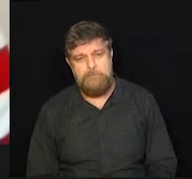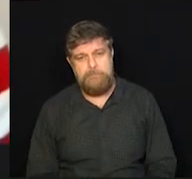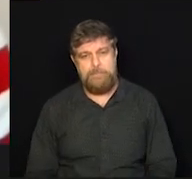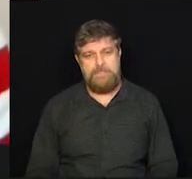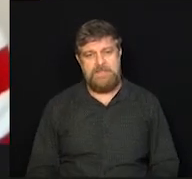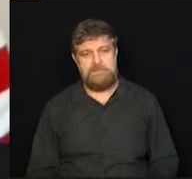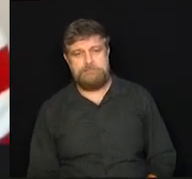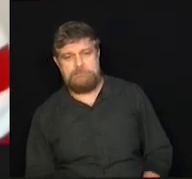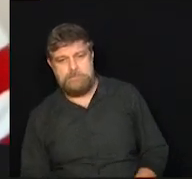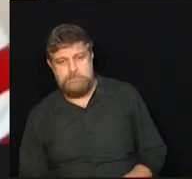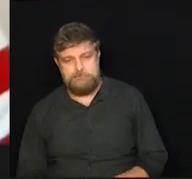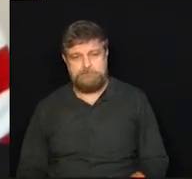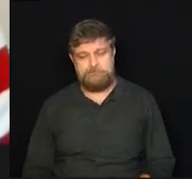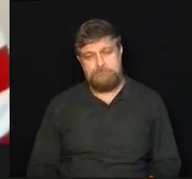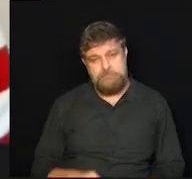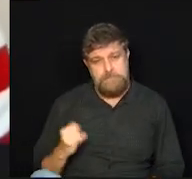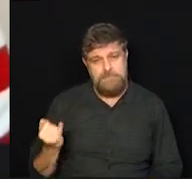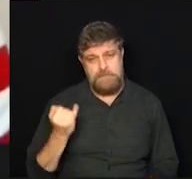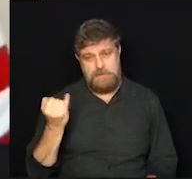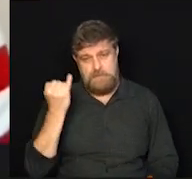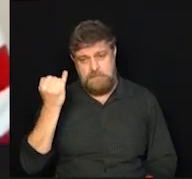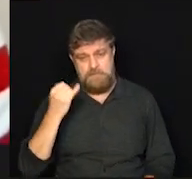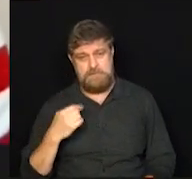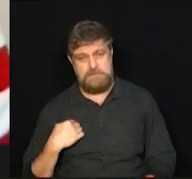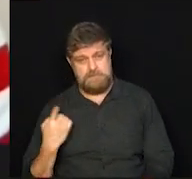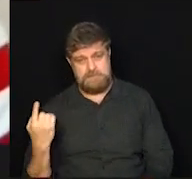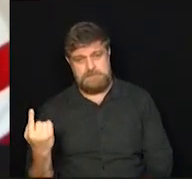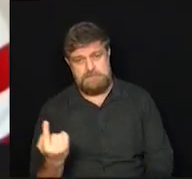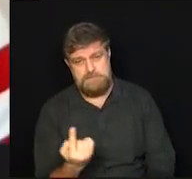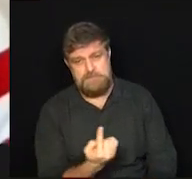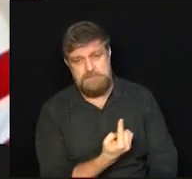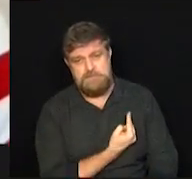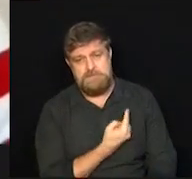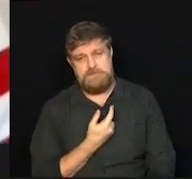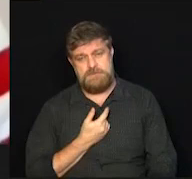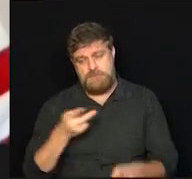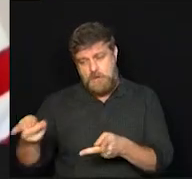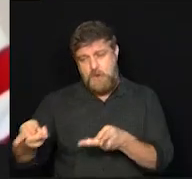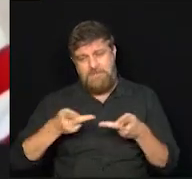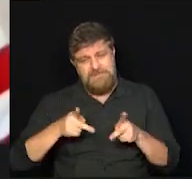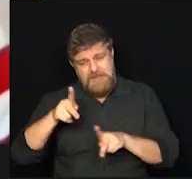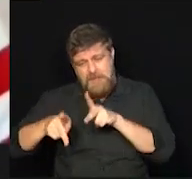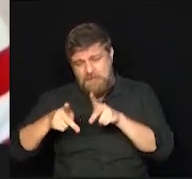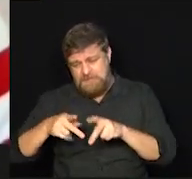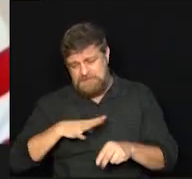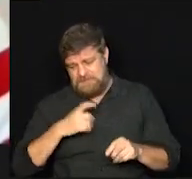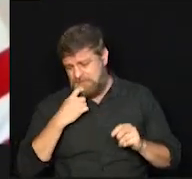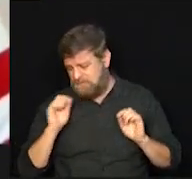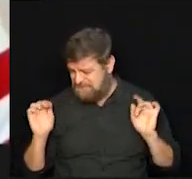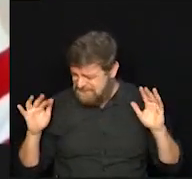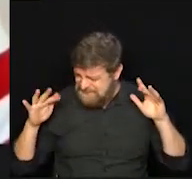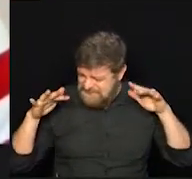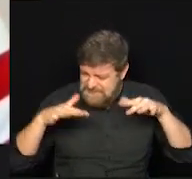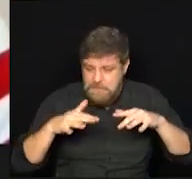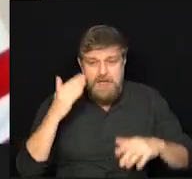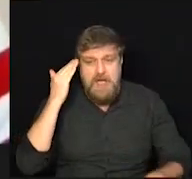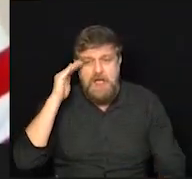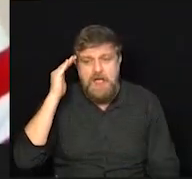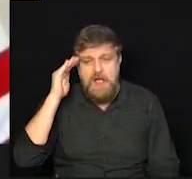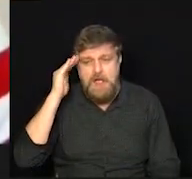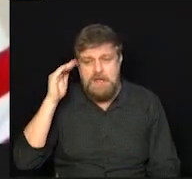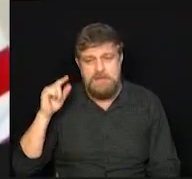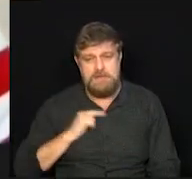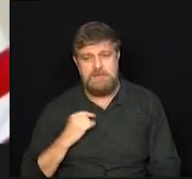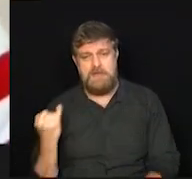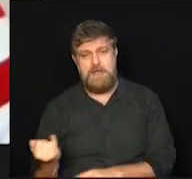eu considero que é importante a gente é convidado pela população de Campinas a compreender